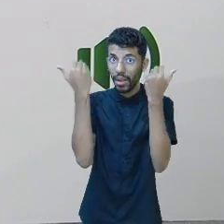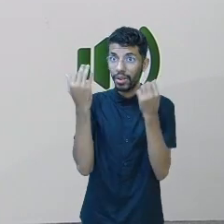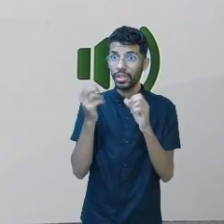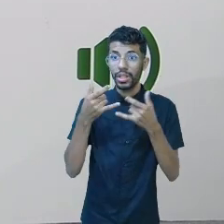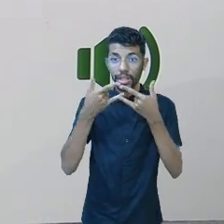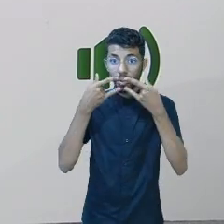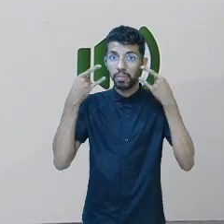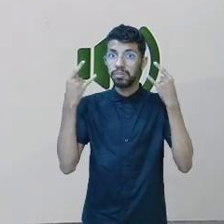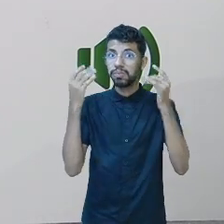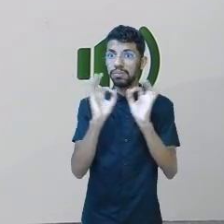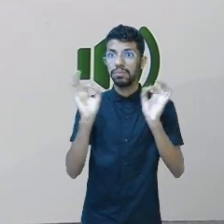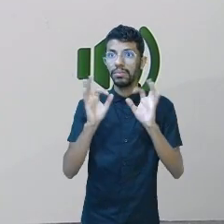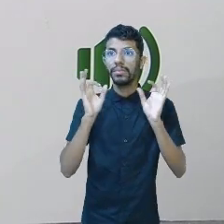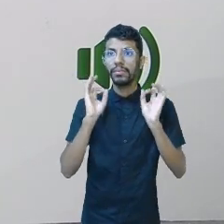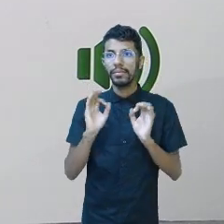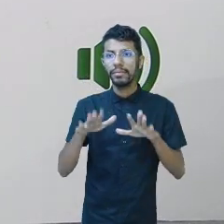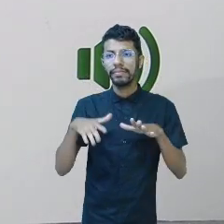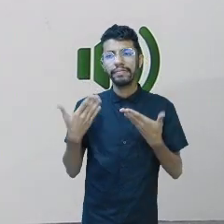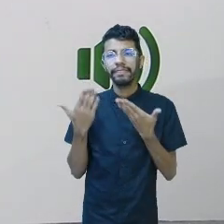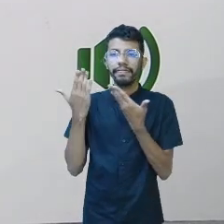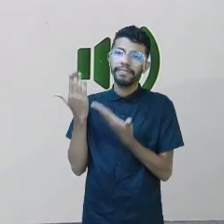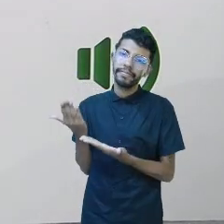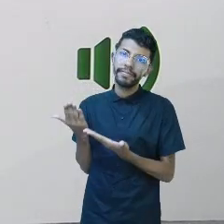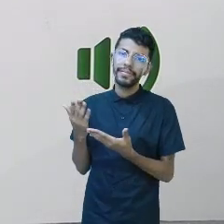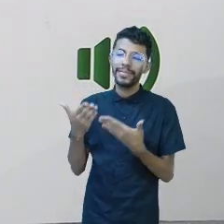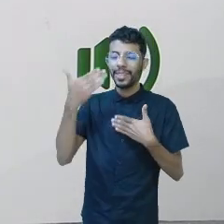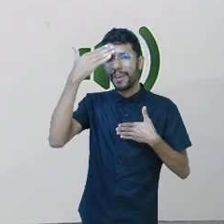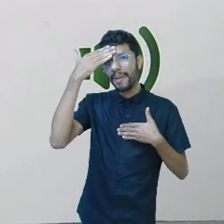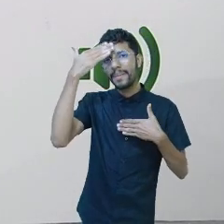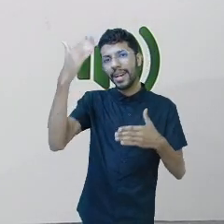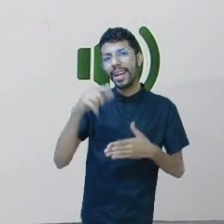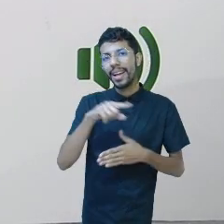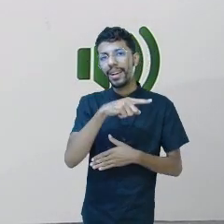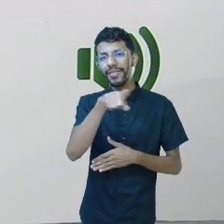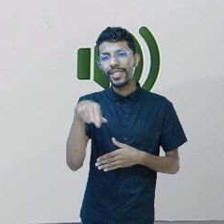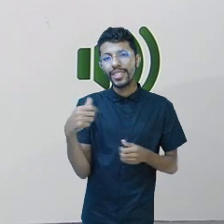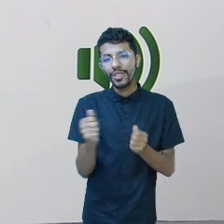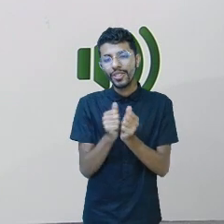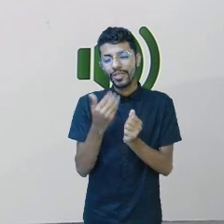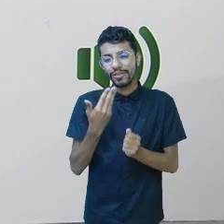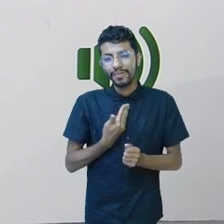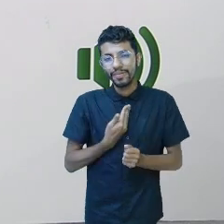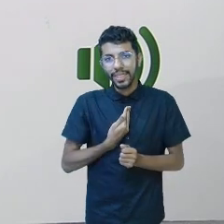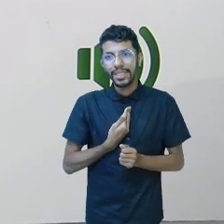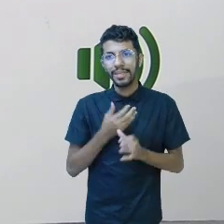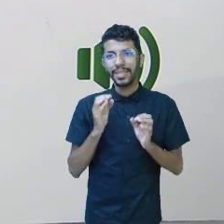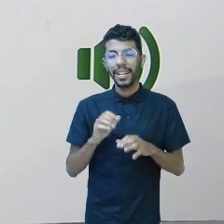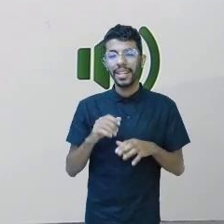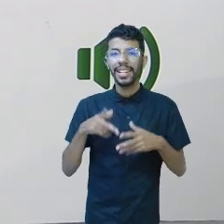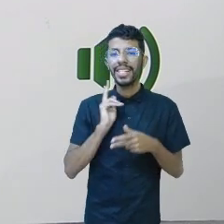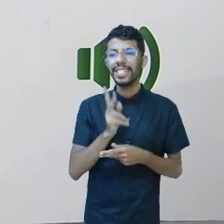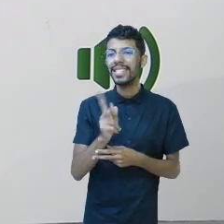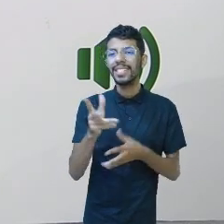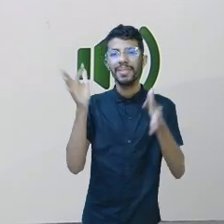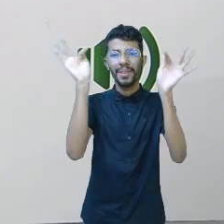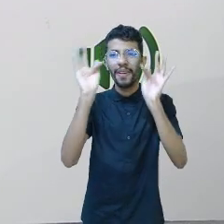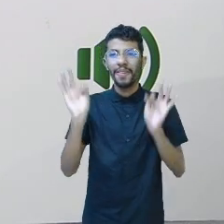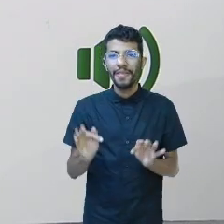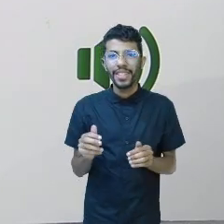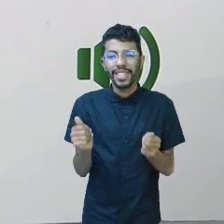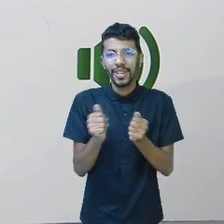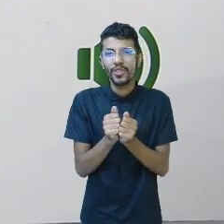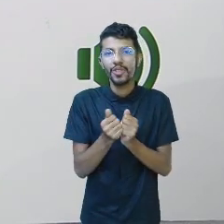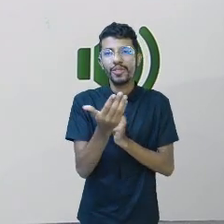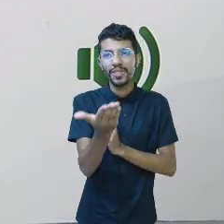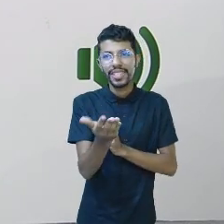usar máscara. E é isso aí, gente. Muito obrigada pela presença de vocês. Como eu falei, é sempre uma alegria estar com vocês juntos,